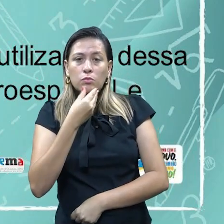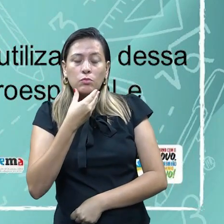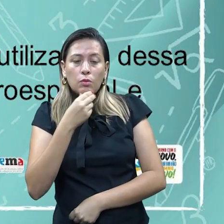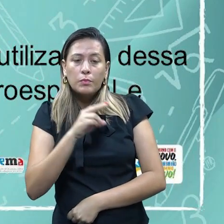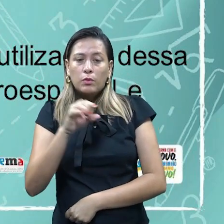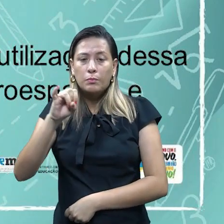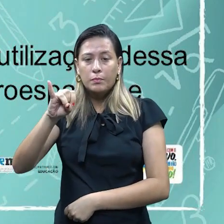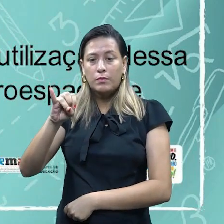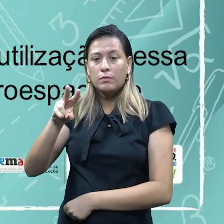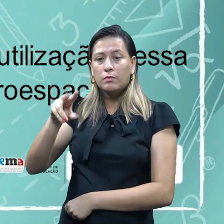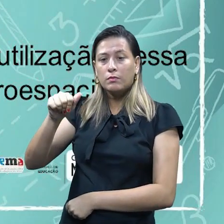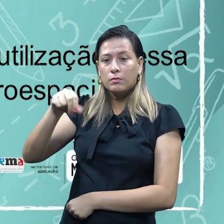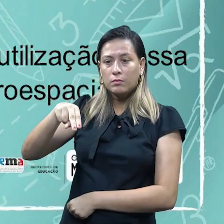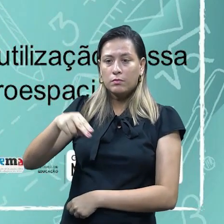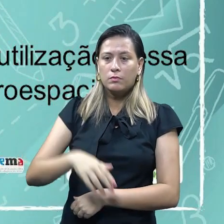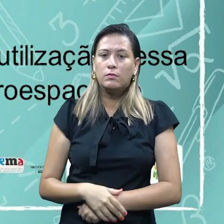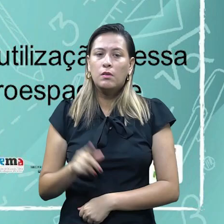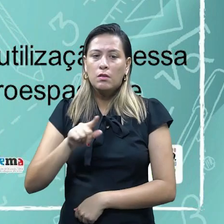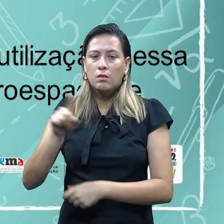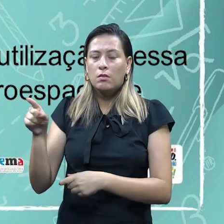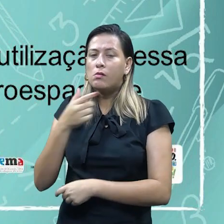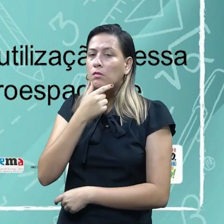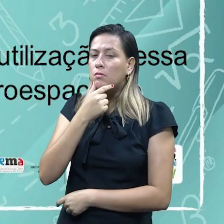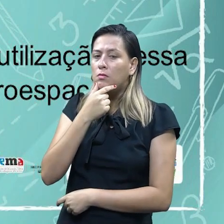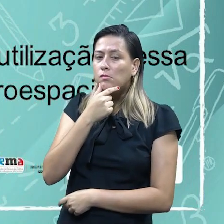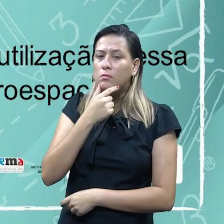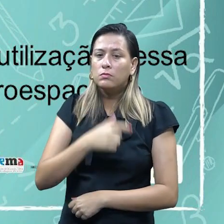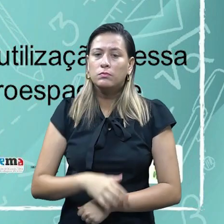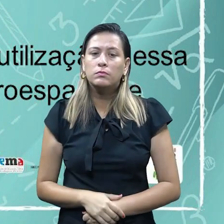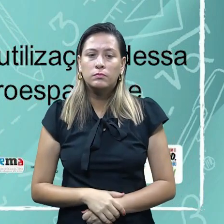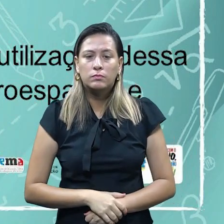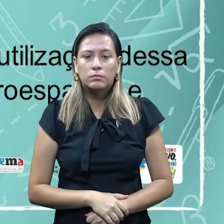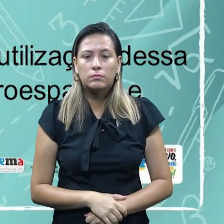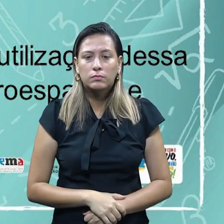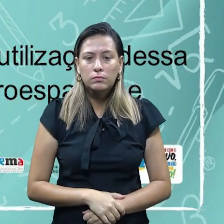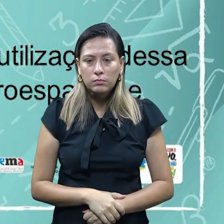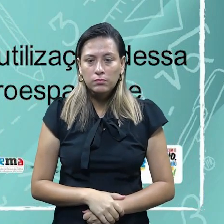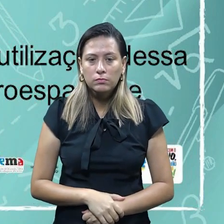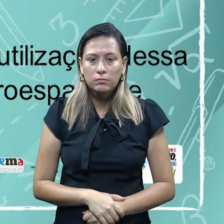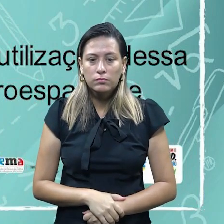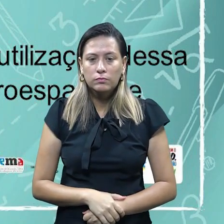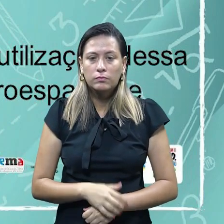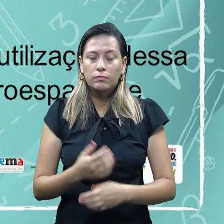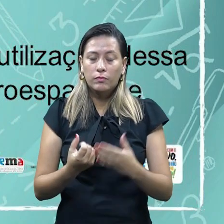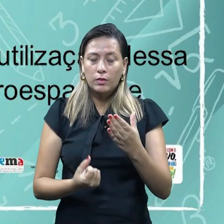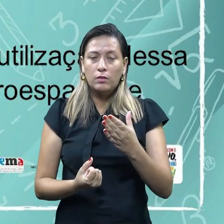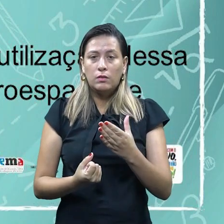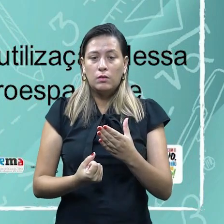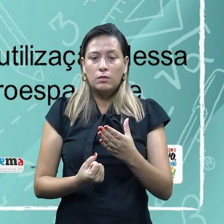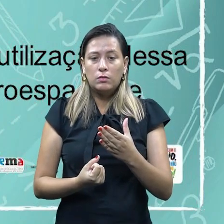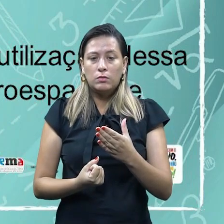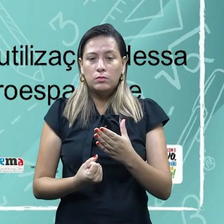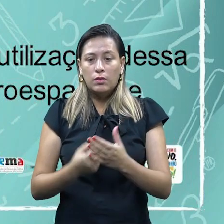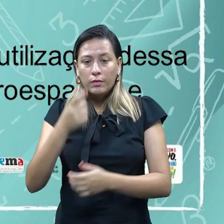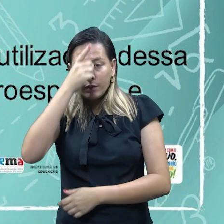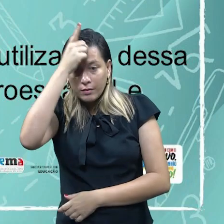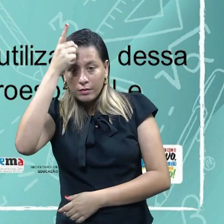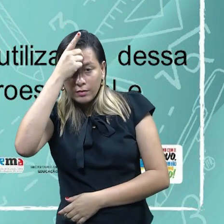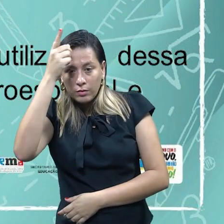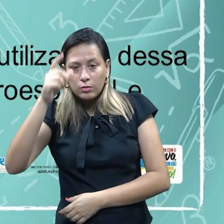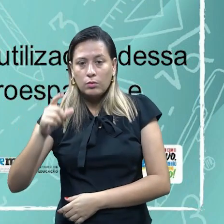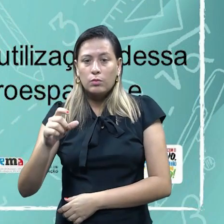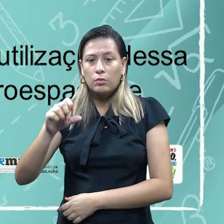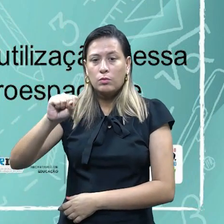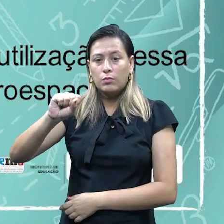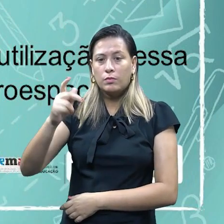pela Massachusetts Institute of Technology, conhecido como MIT, criou o Checkpad